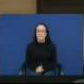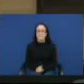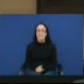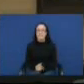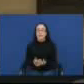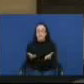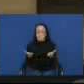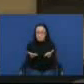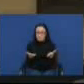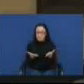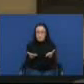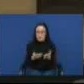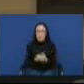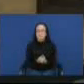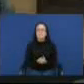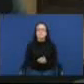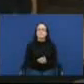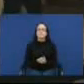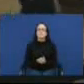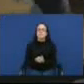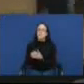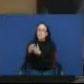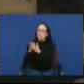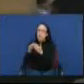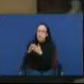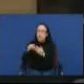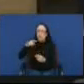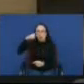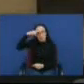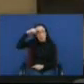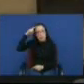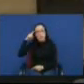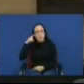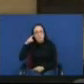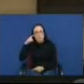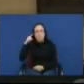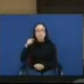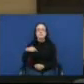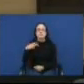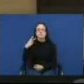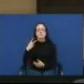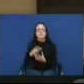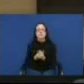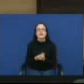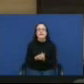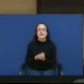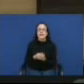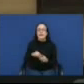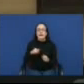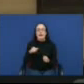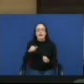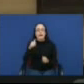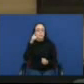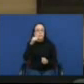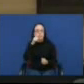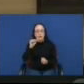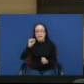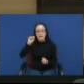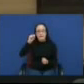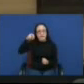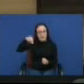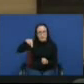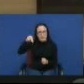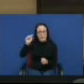Pois bem, agora eu peço para que o vereador Wilson faça adentrar ao plenário a senhora Nair Faco.